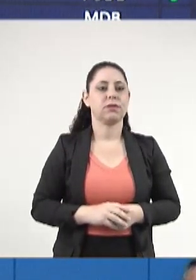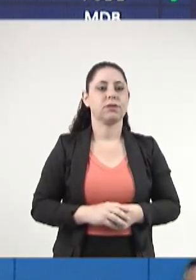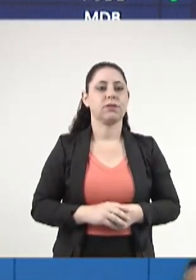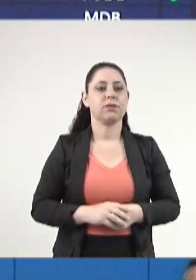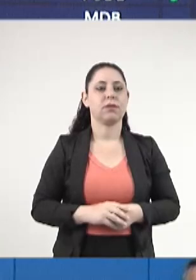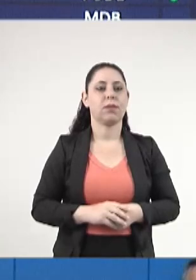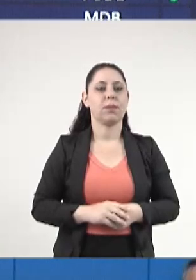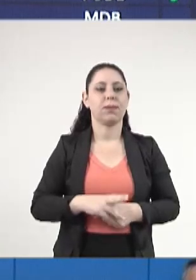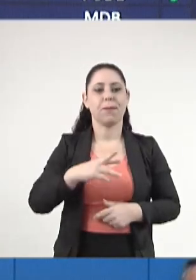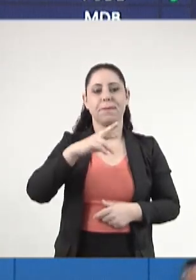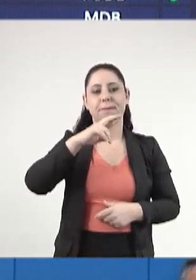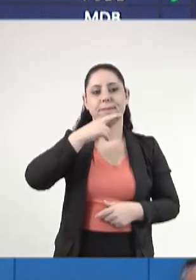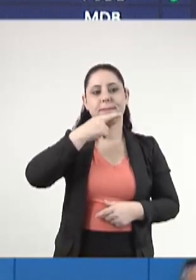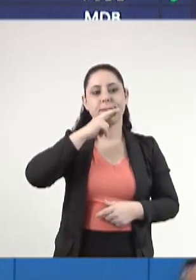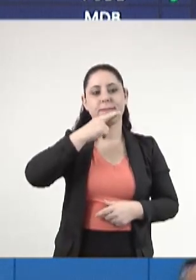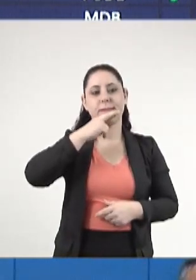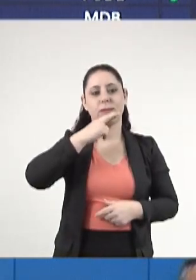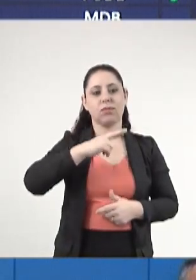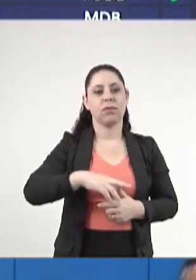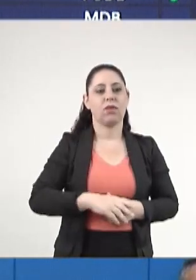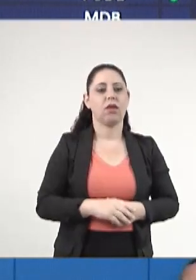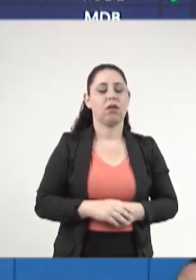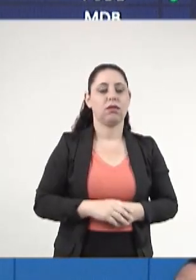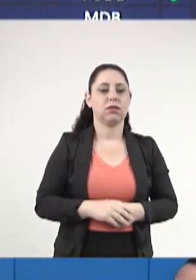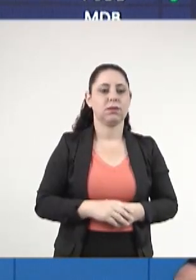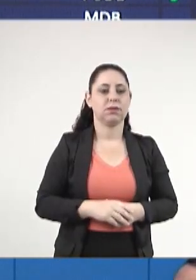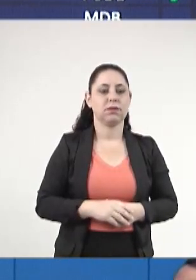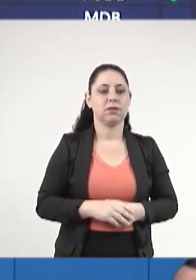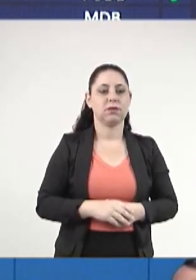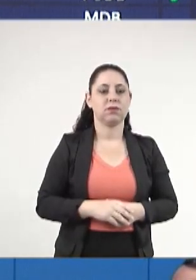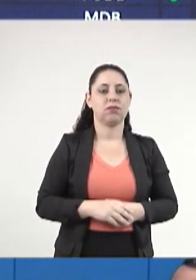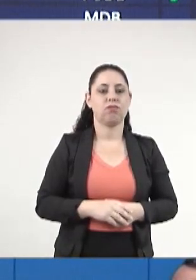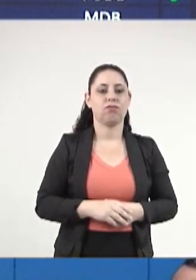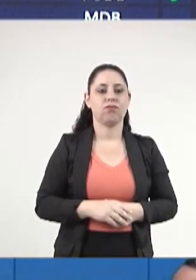deputado Renato Calará, que é a minha esquerda.